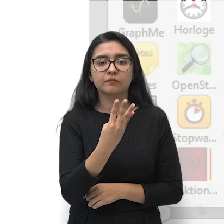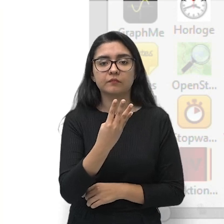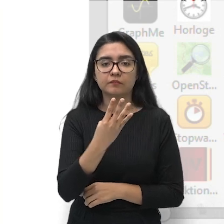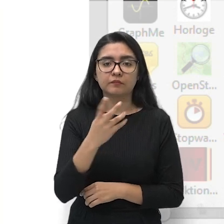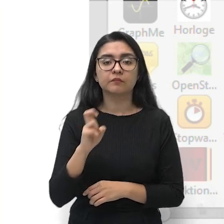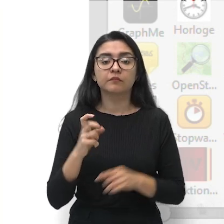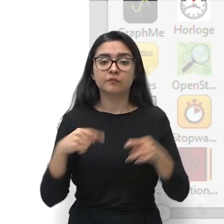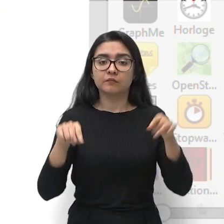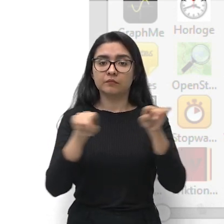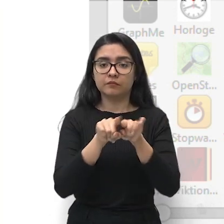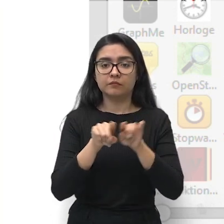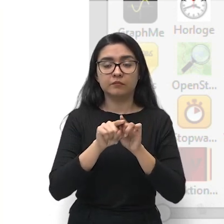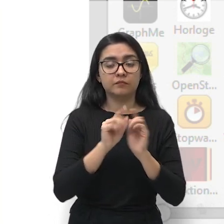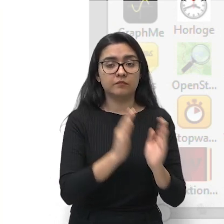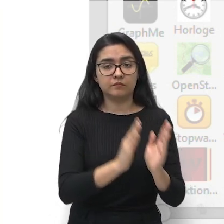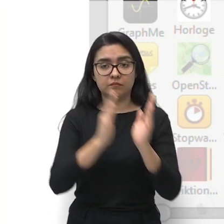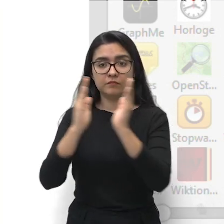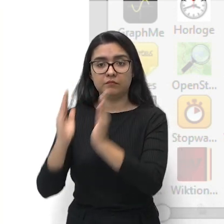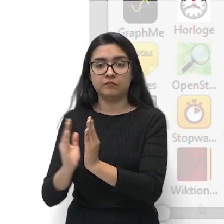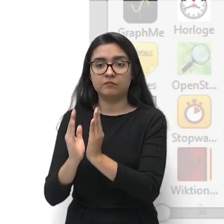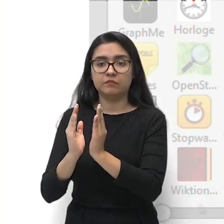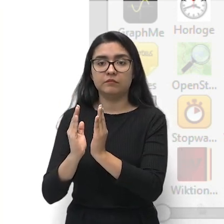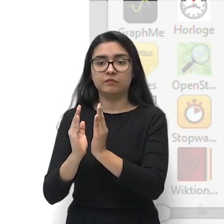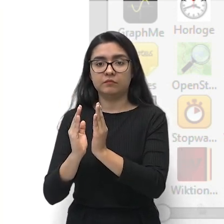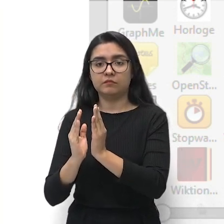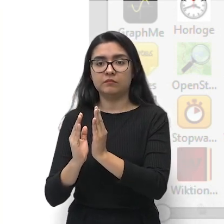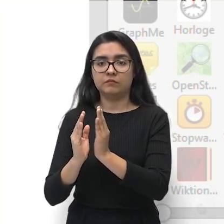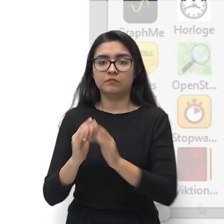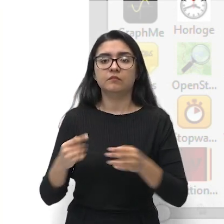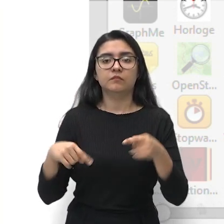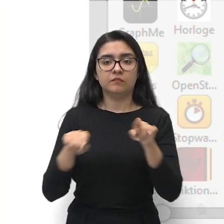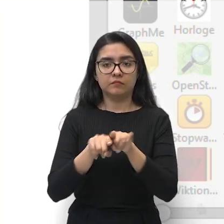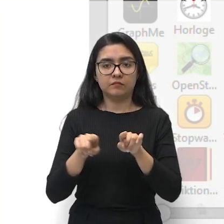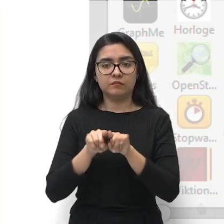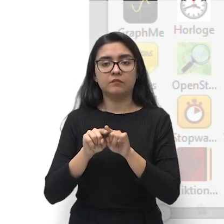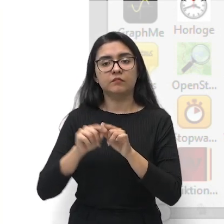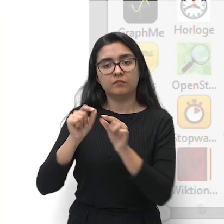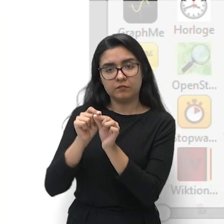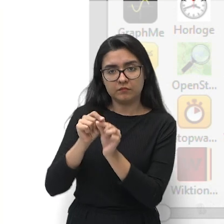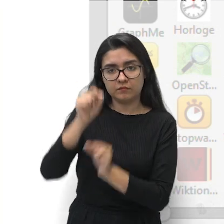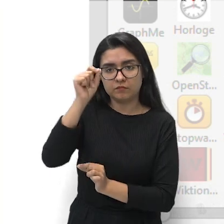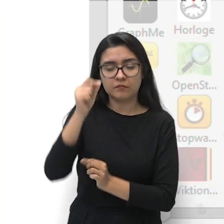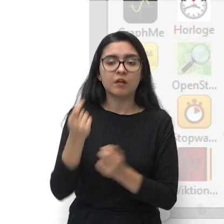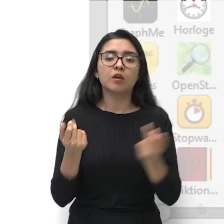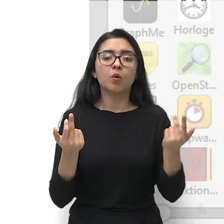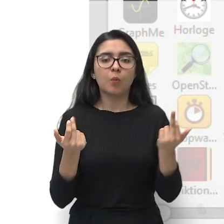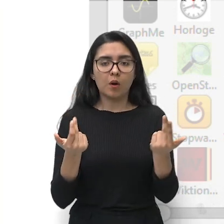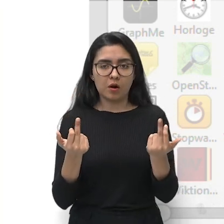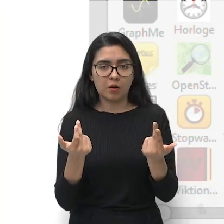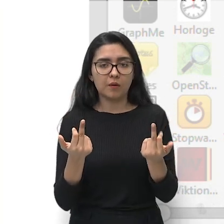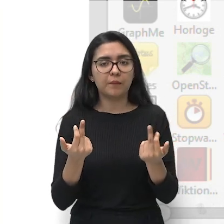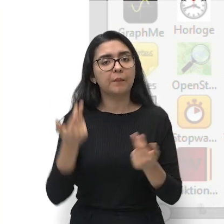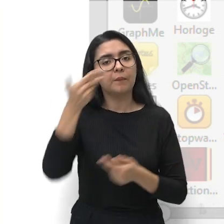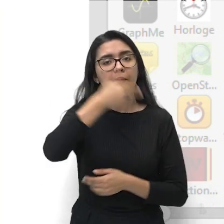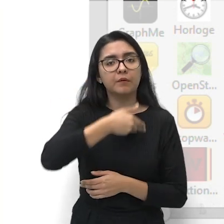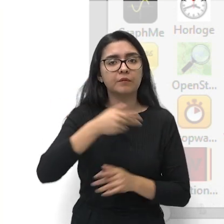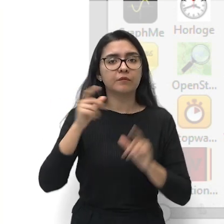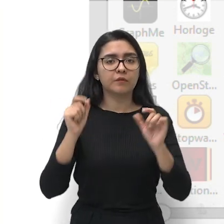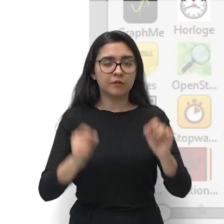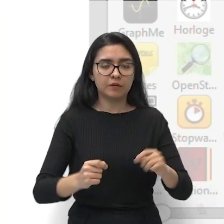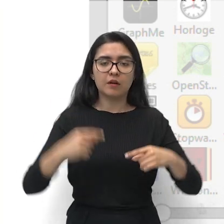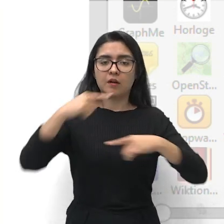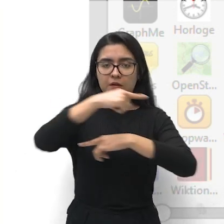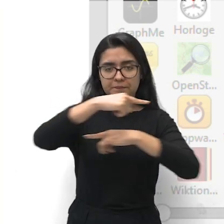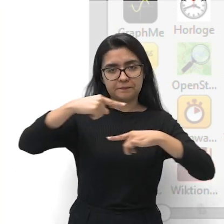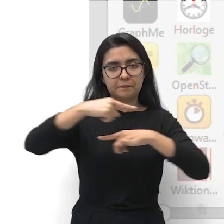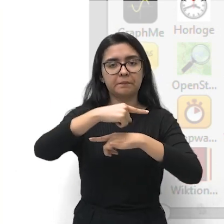né? Aí se a gente for para cá e colocar aqui, ó, vai ver que a distância também é a mesma, provando então que as retas